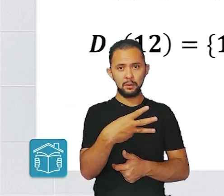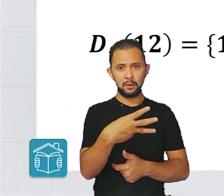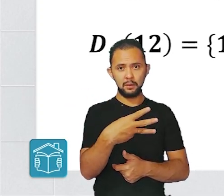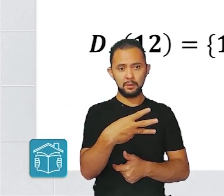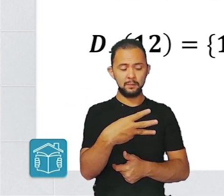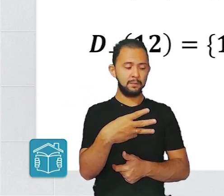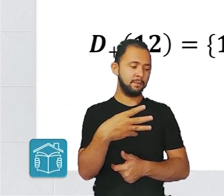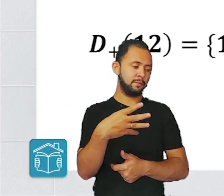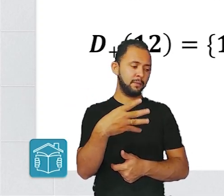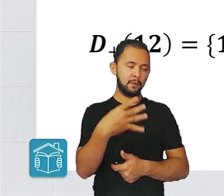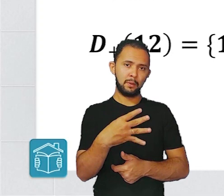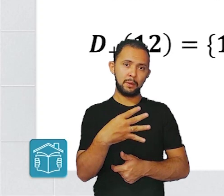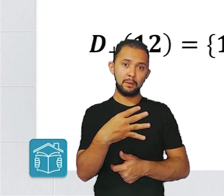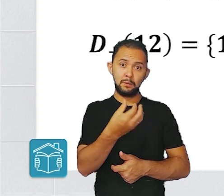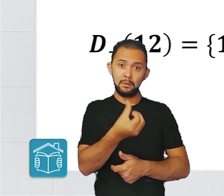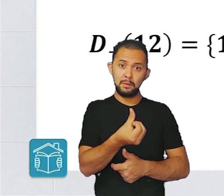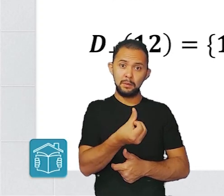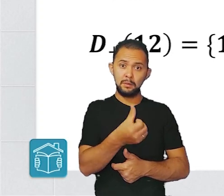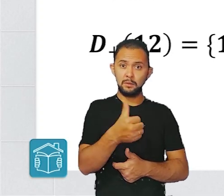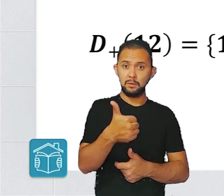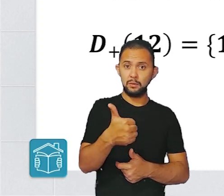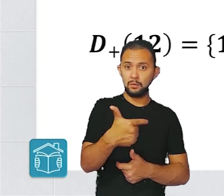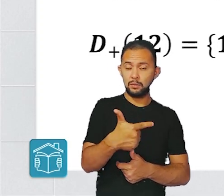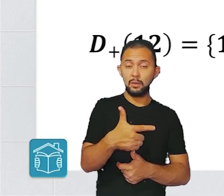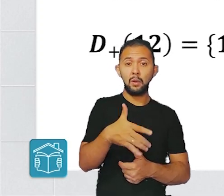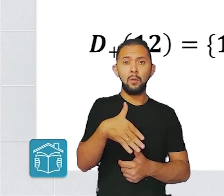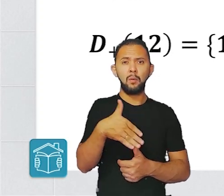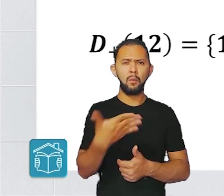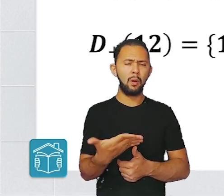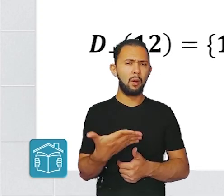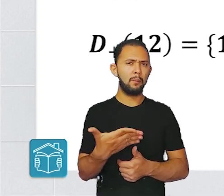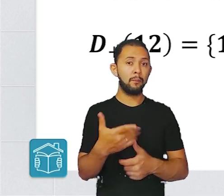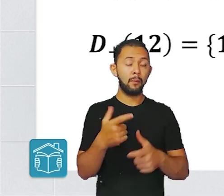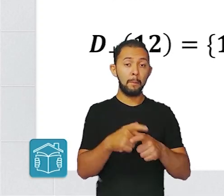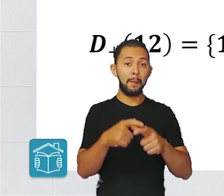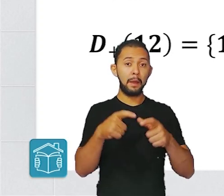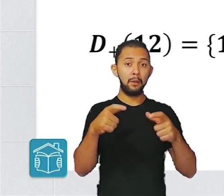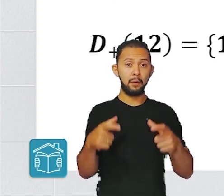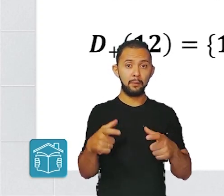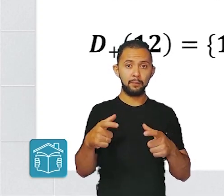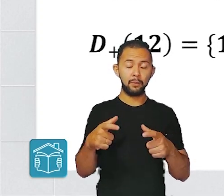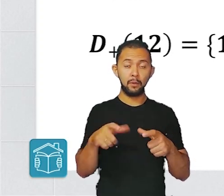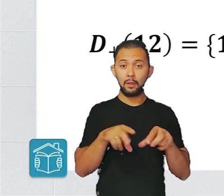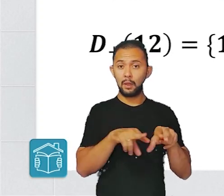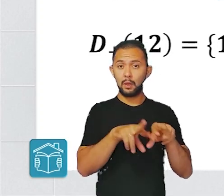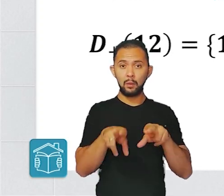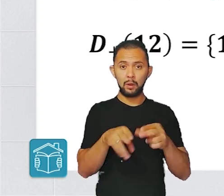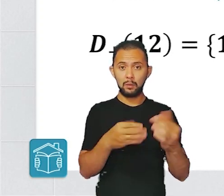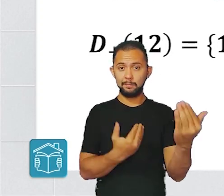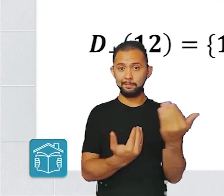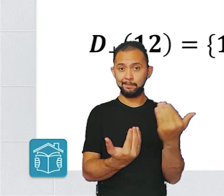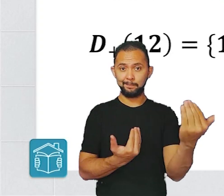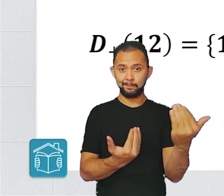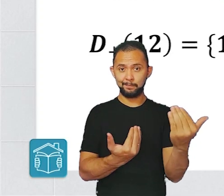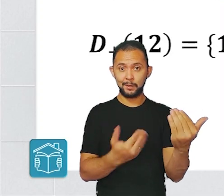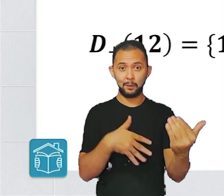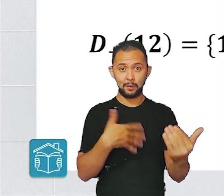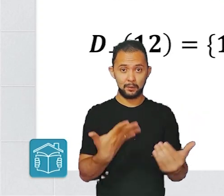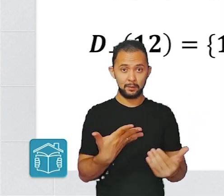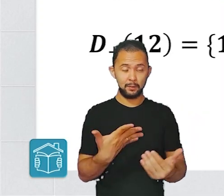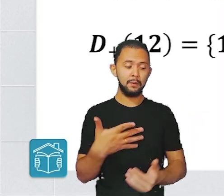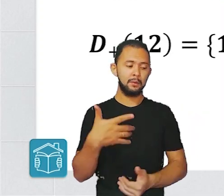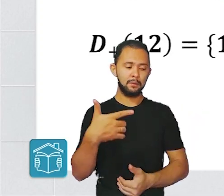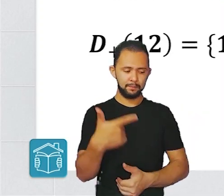12. Qual o maior em comum entre eles? O maior é o 2. Então, ó, se você observar aqui, ó,